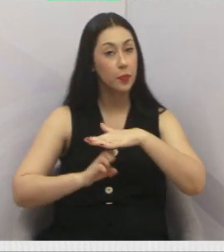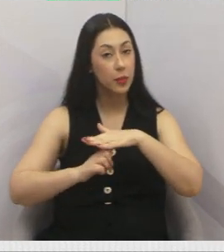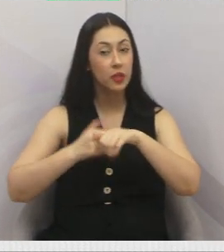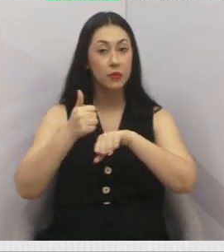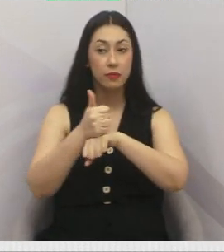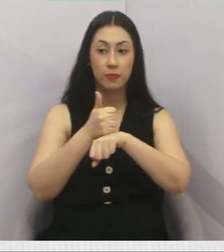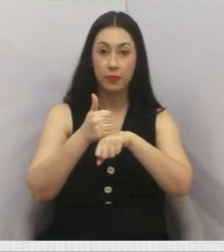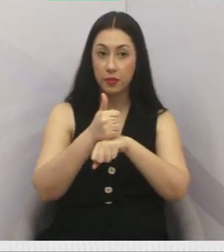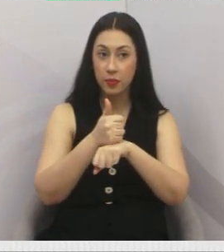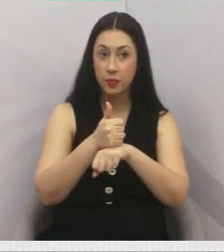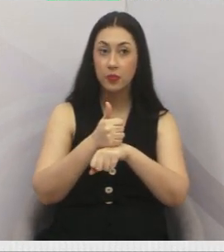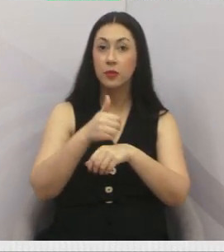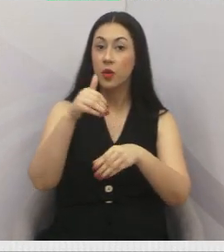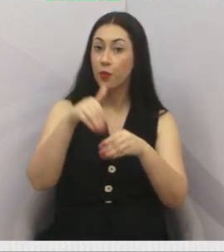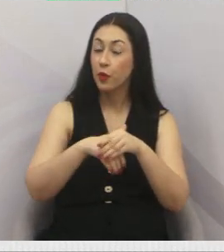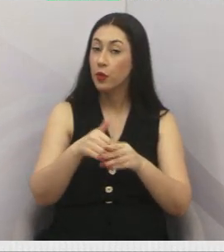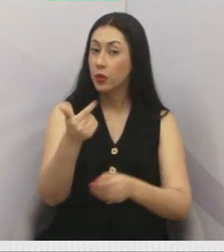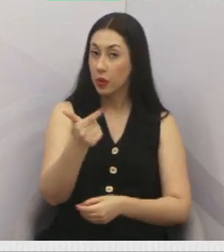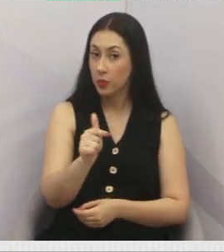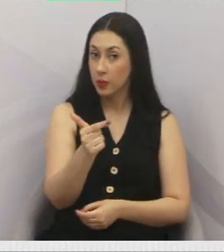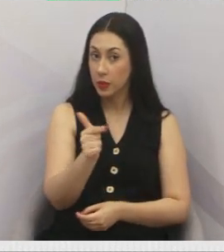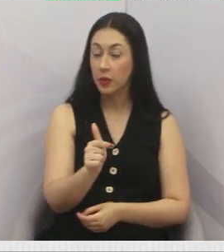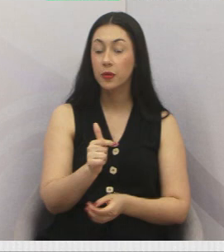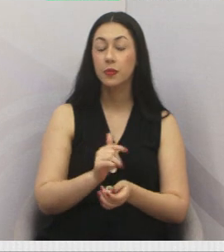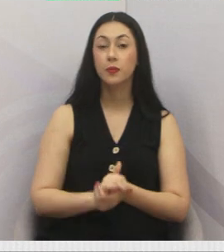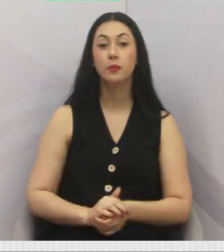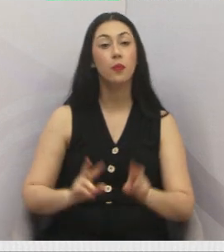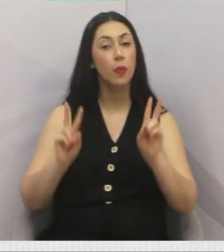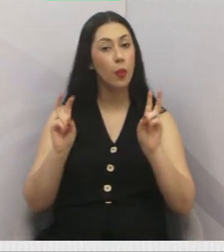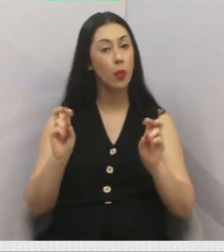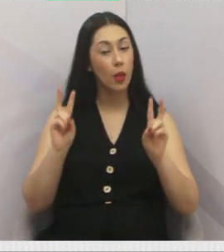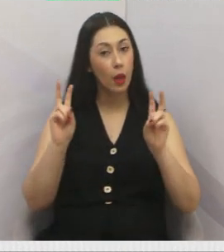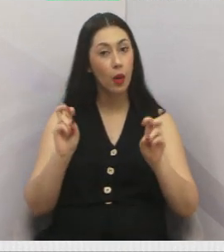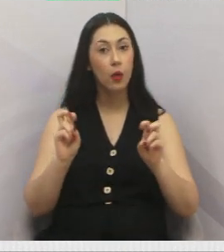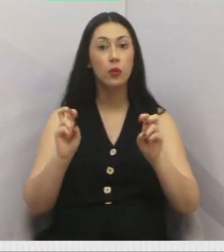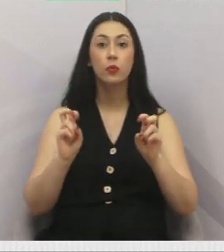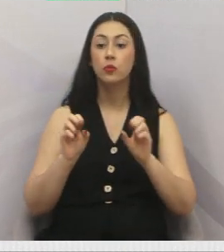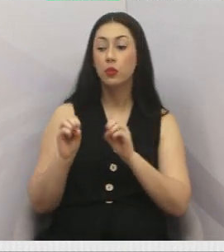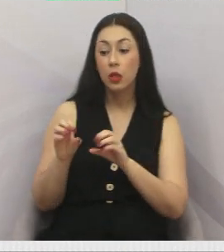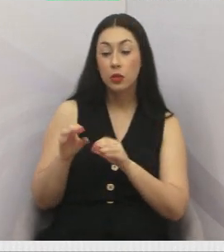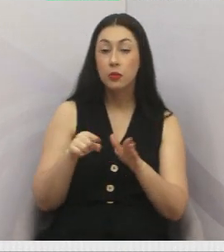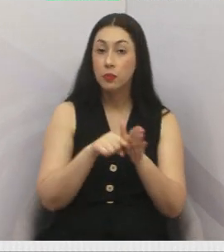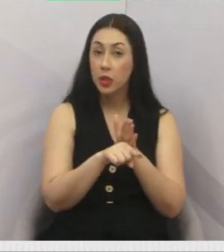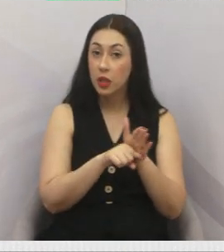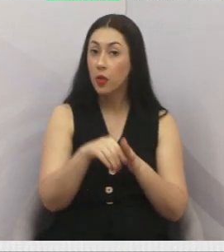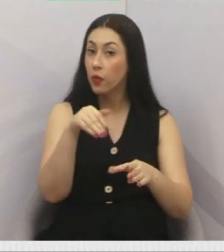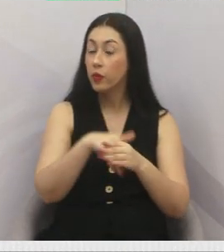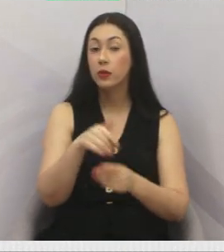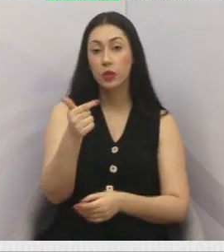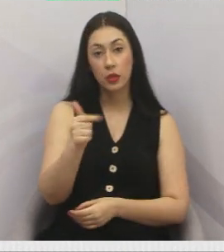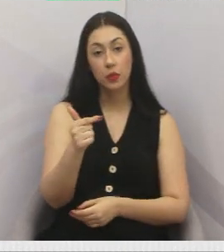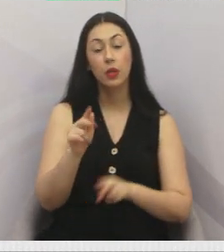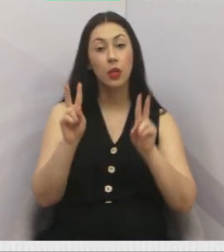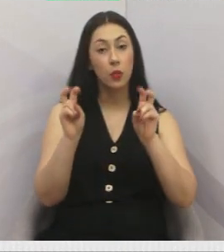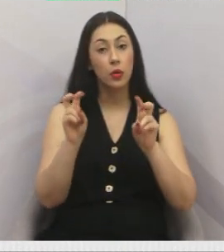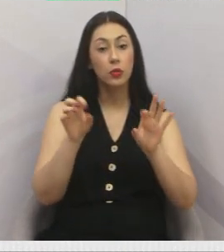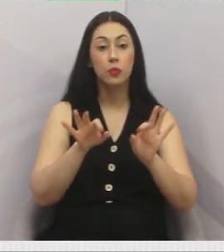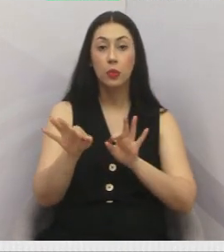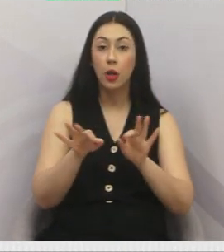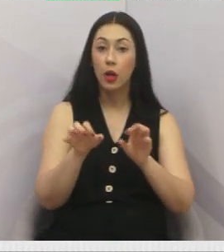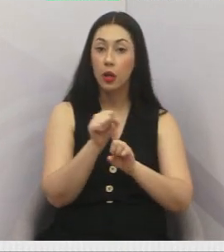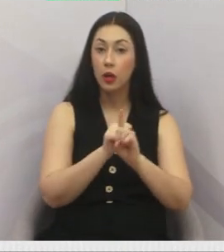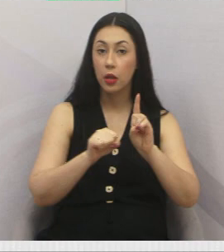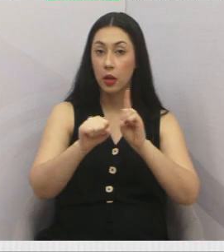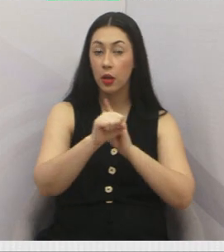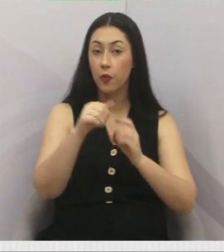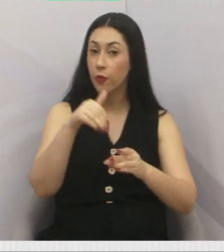entidades profissionais. Voto em branco. Segmento entidades acadêmicas. Voto em branco. Segmento organização da